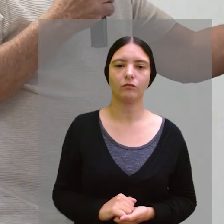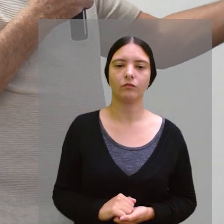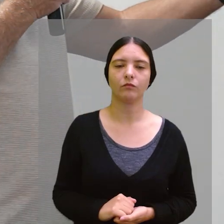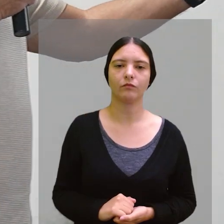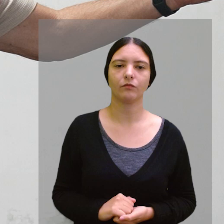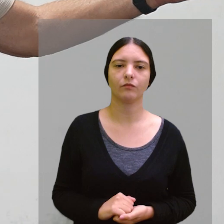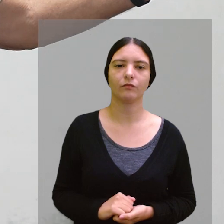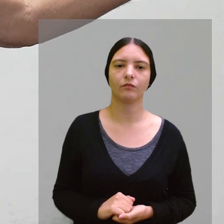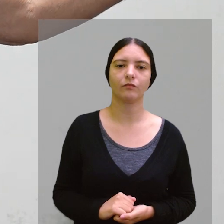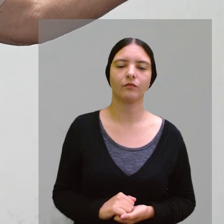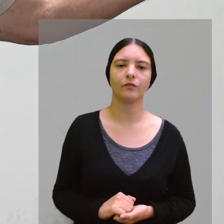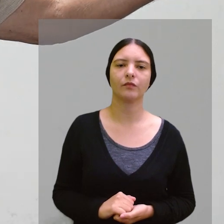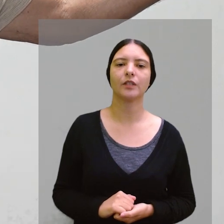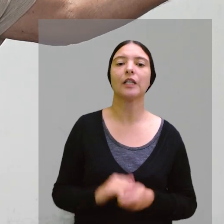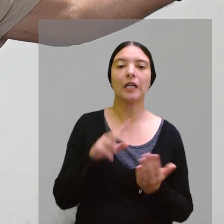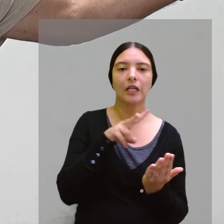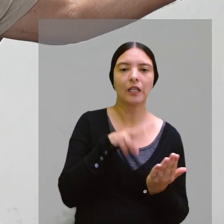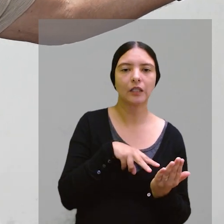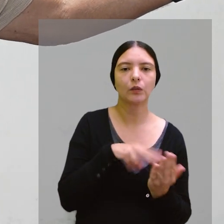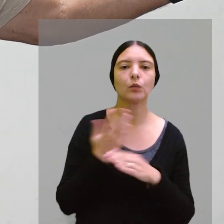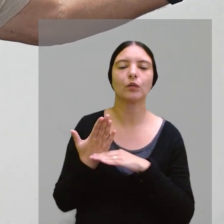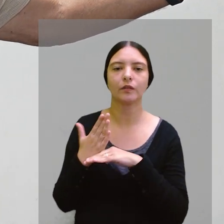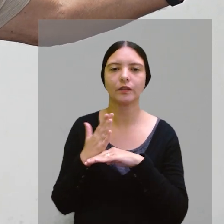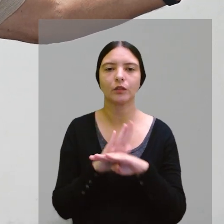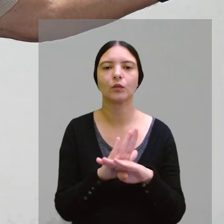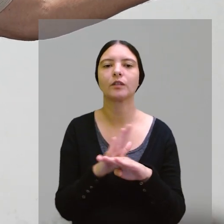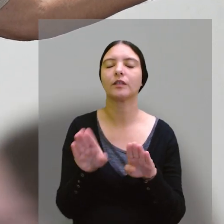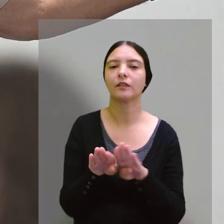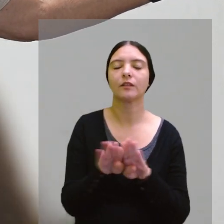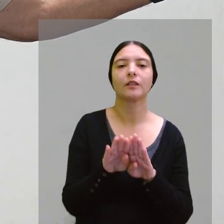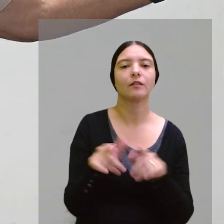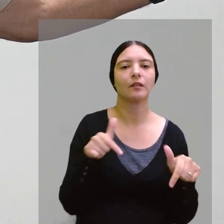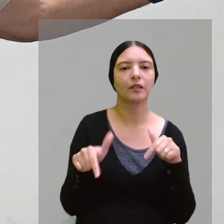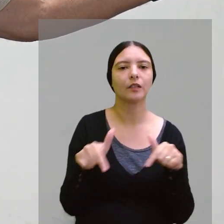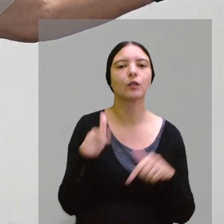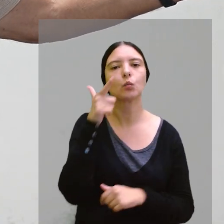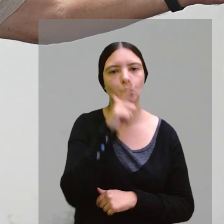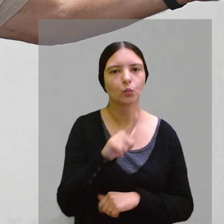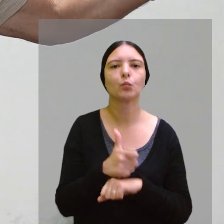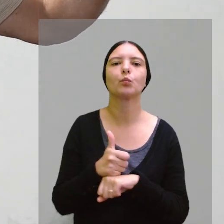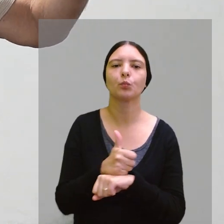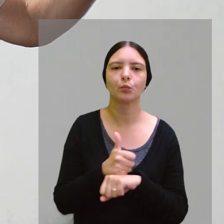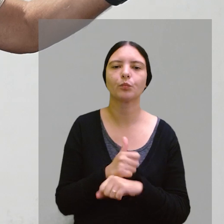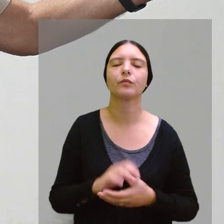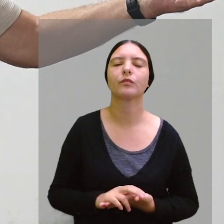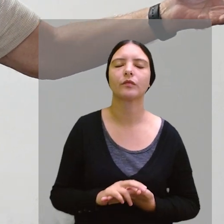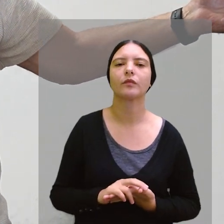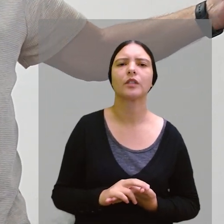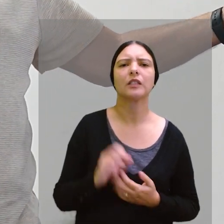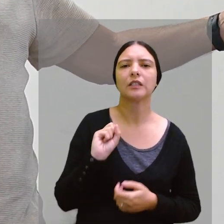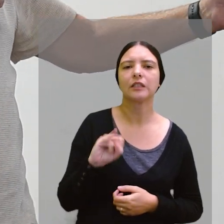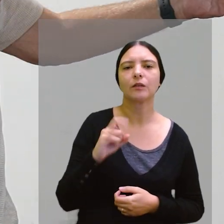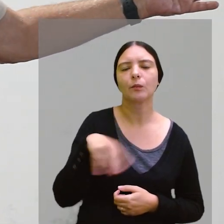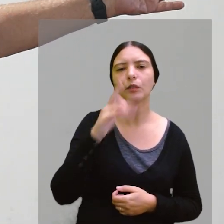O que mais que a leitura te dá? Ela facilita a conseguir emprego. Quem que